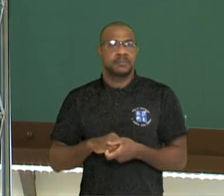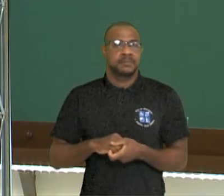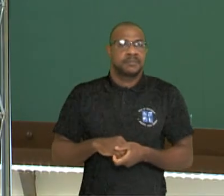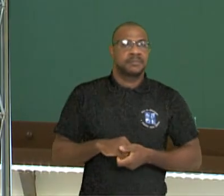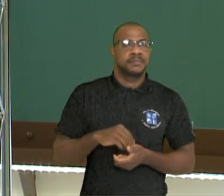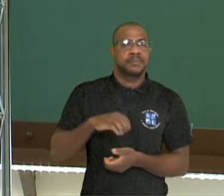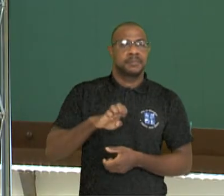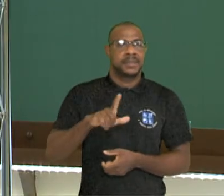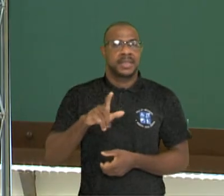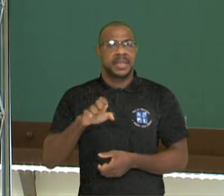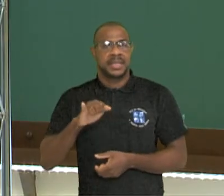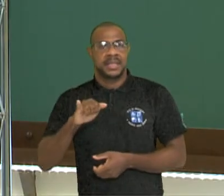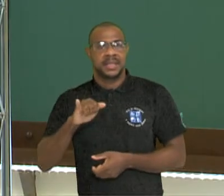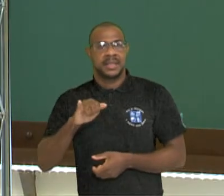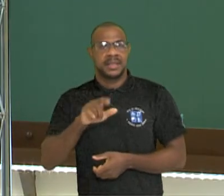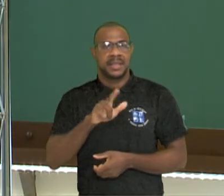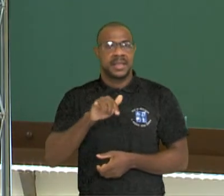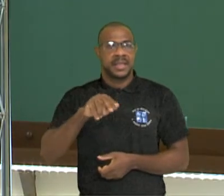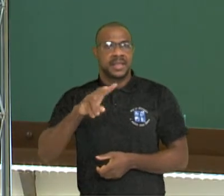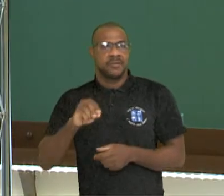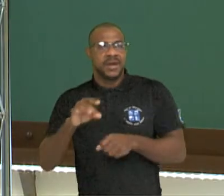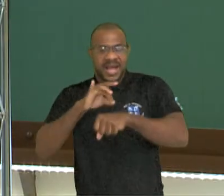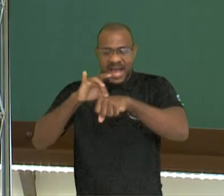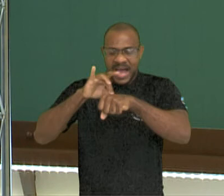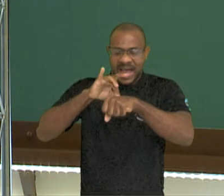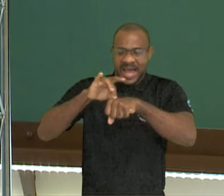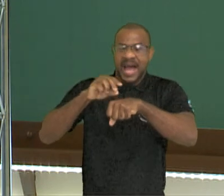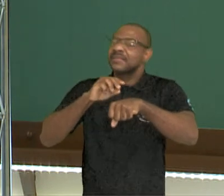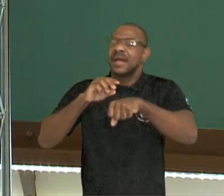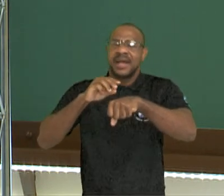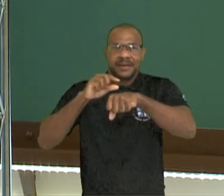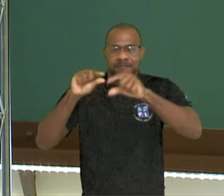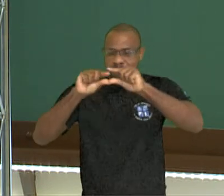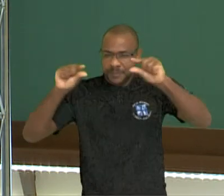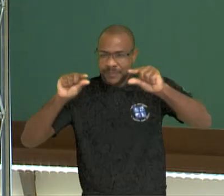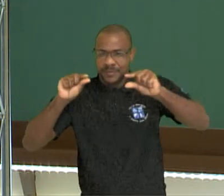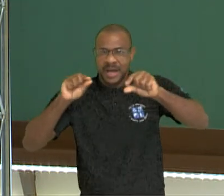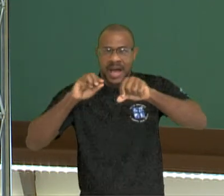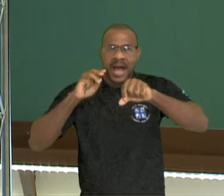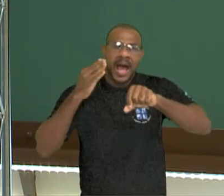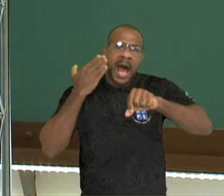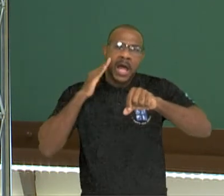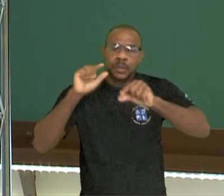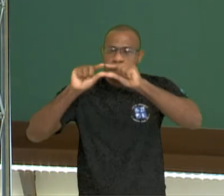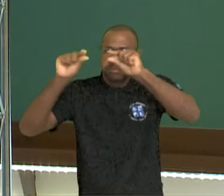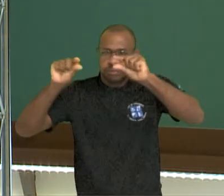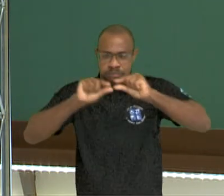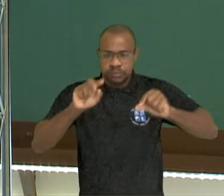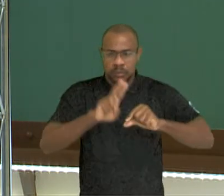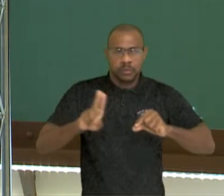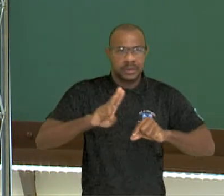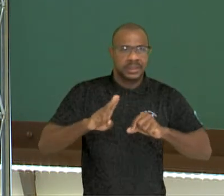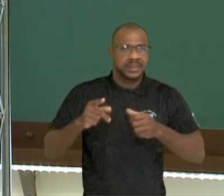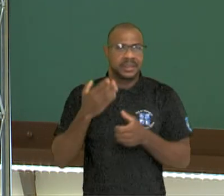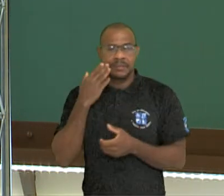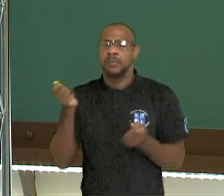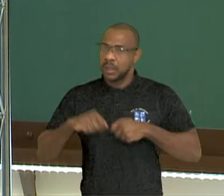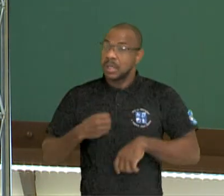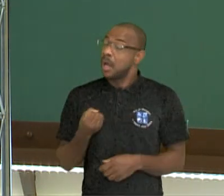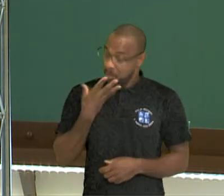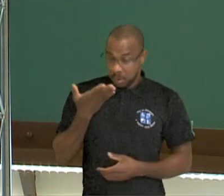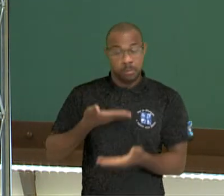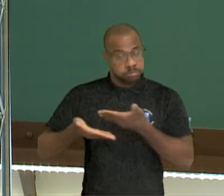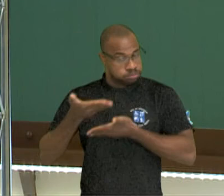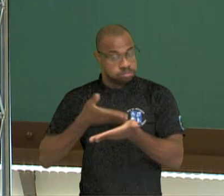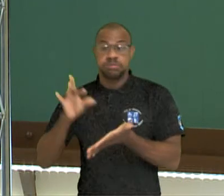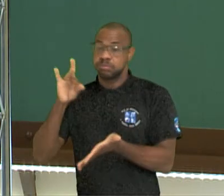muy bien ou me llevo mal. Também, me llevo bien, não precisa colocar o muy, né? O muito. Você pode falar que se dá muito bem,